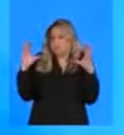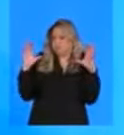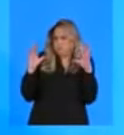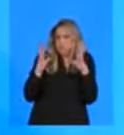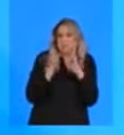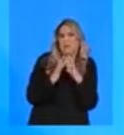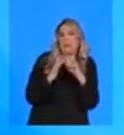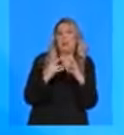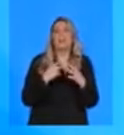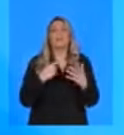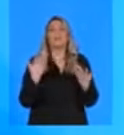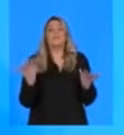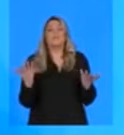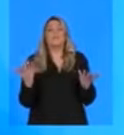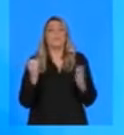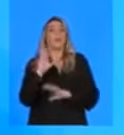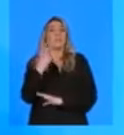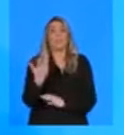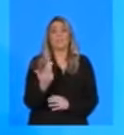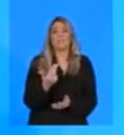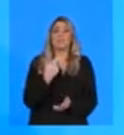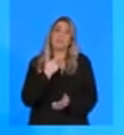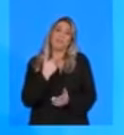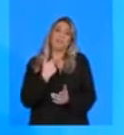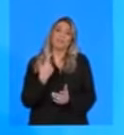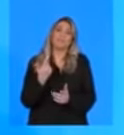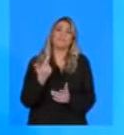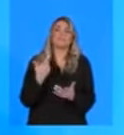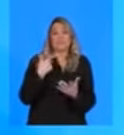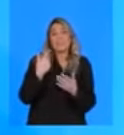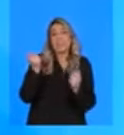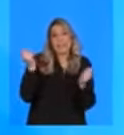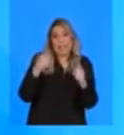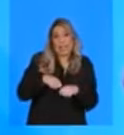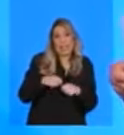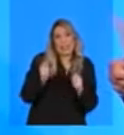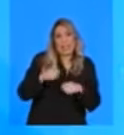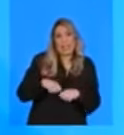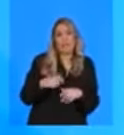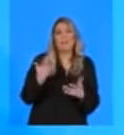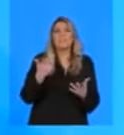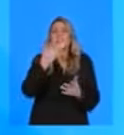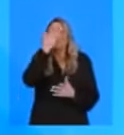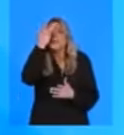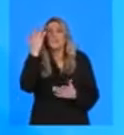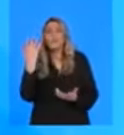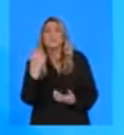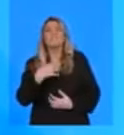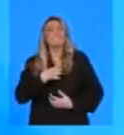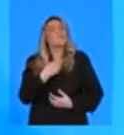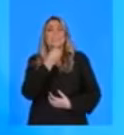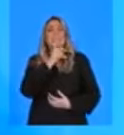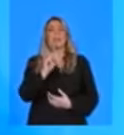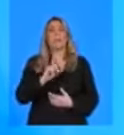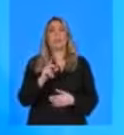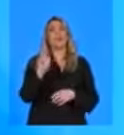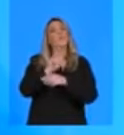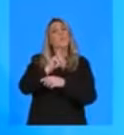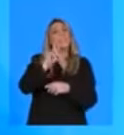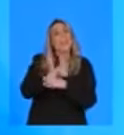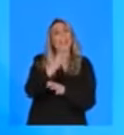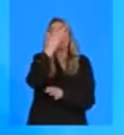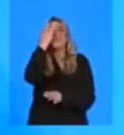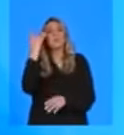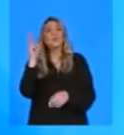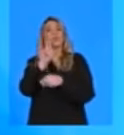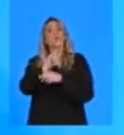a obra pode ser portentosa mas ela não cumpriu o seu objetivo tem que cuidar das pessoas as escolas tem que